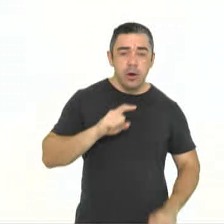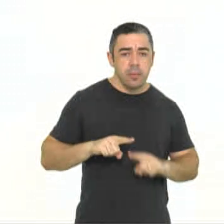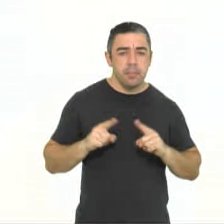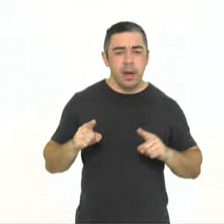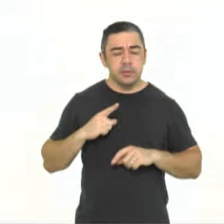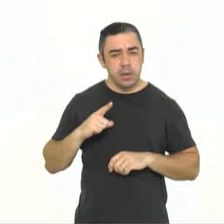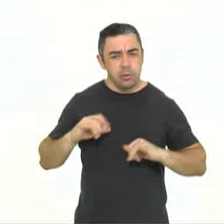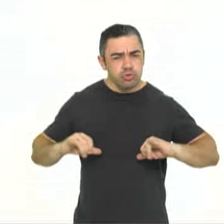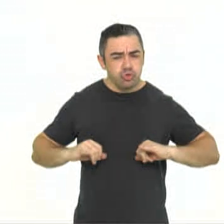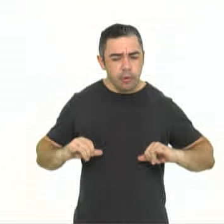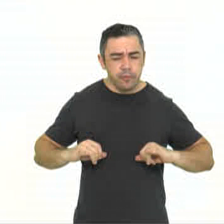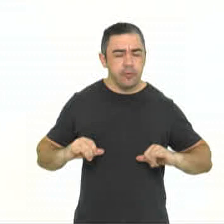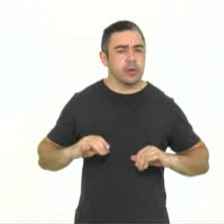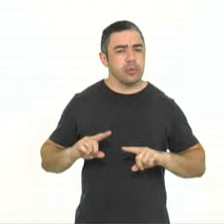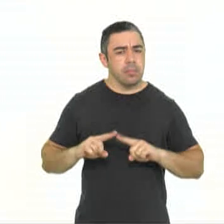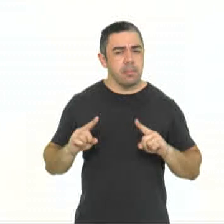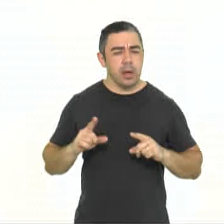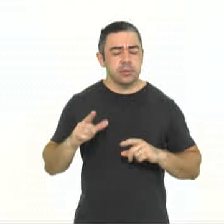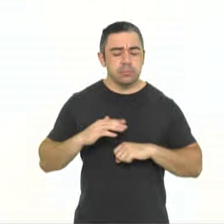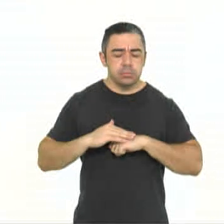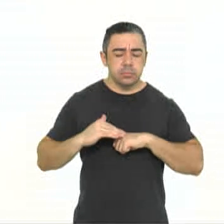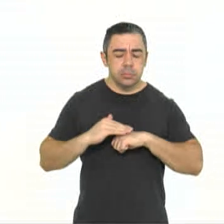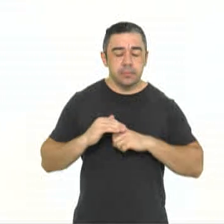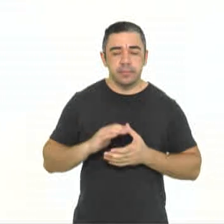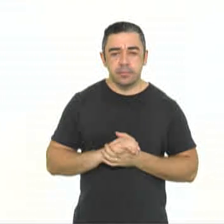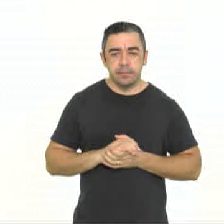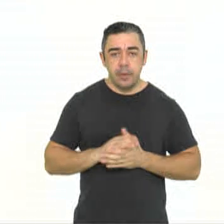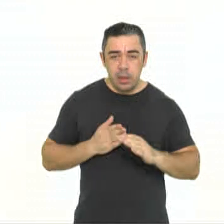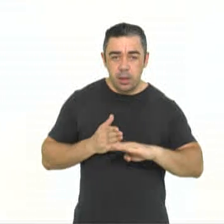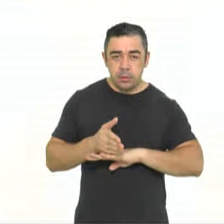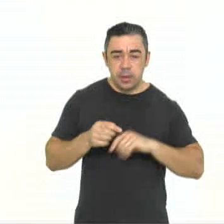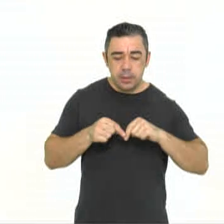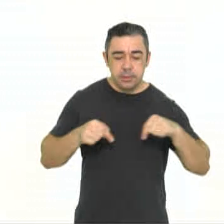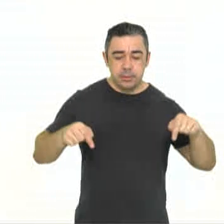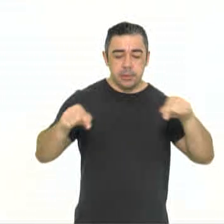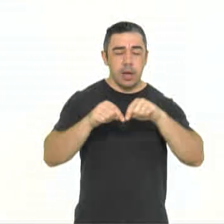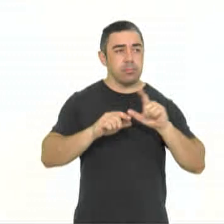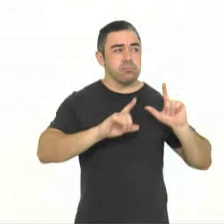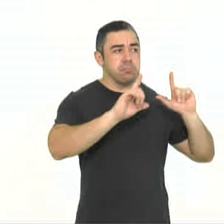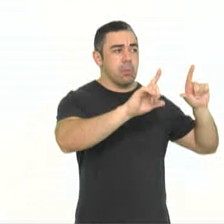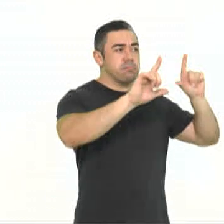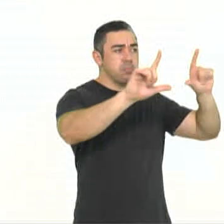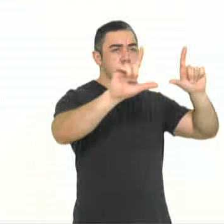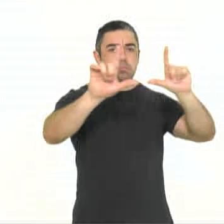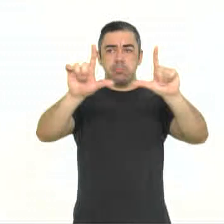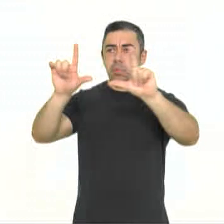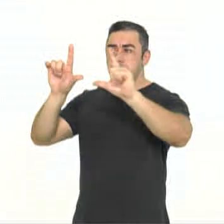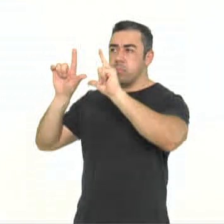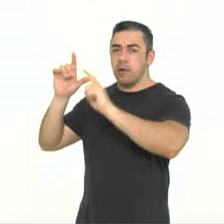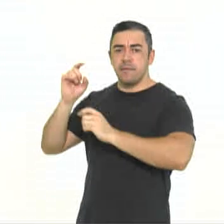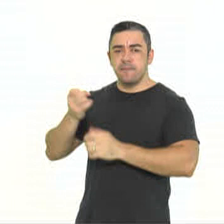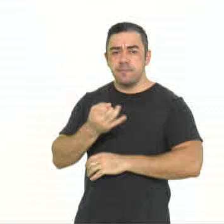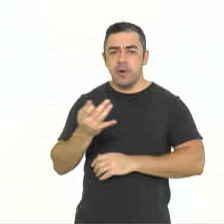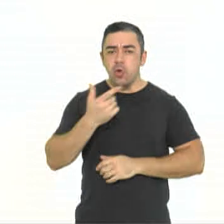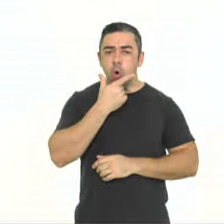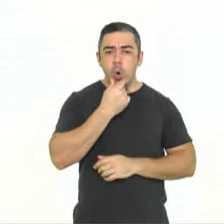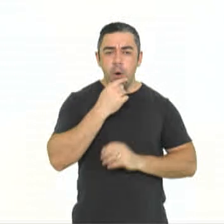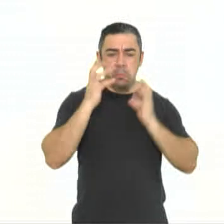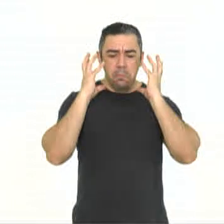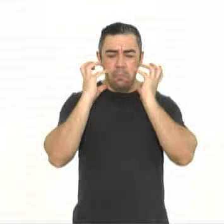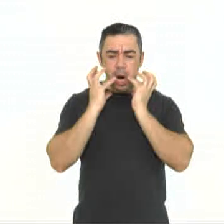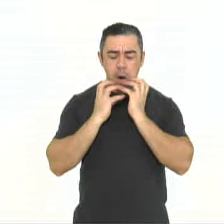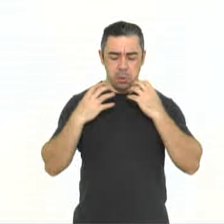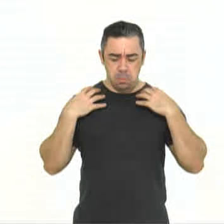e sofrimento. Na sala havia uma galeria de retratos. Arrogantes senhores de barbas em colar se